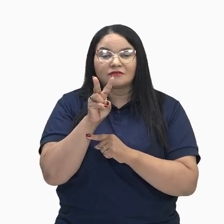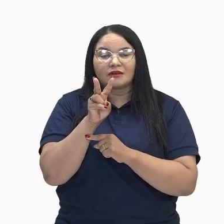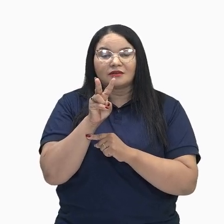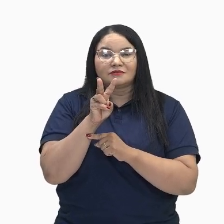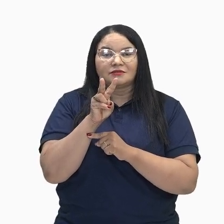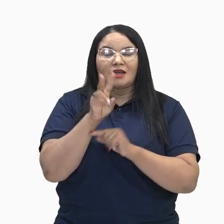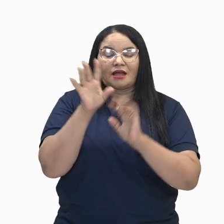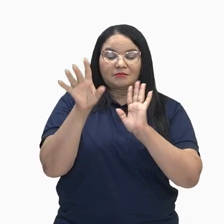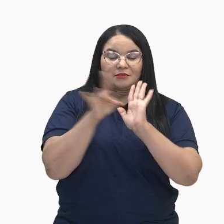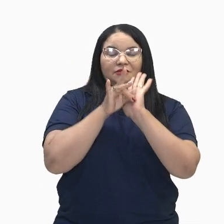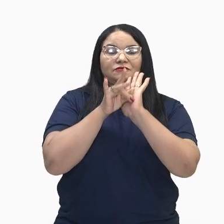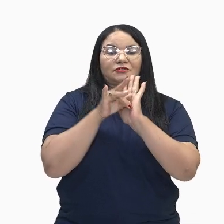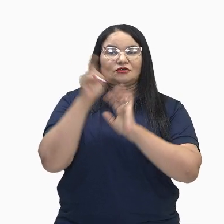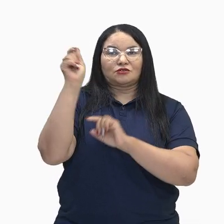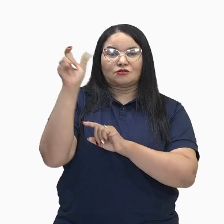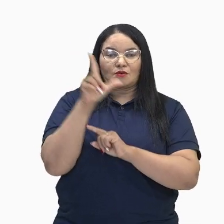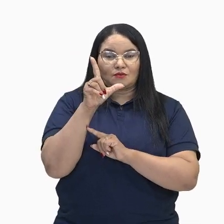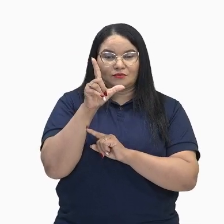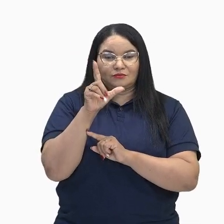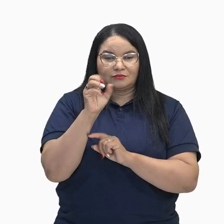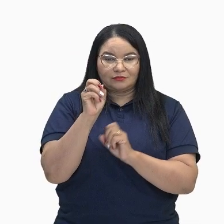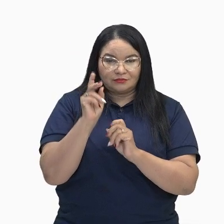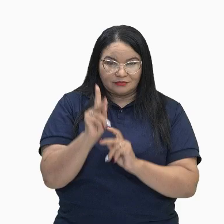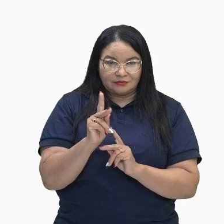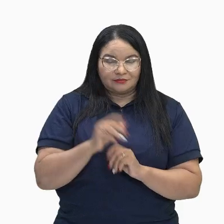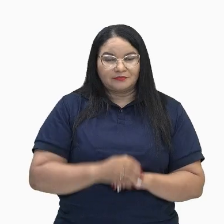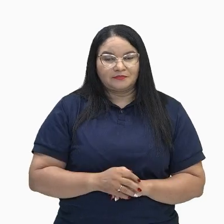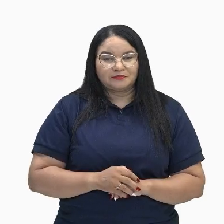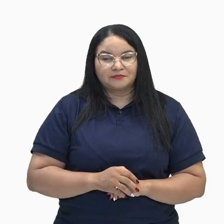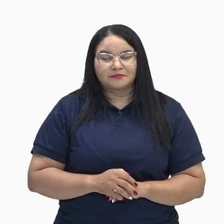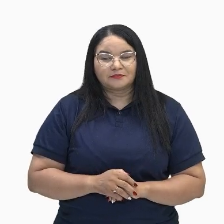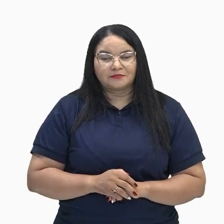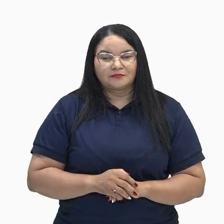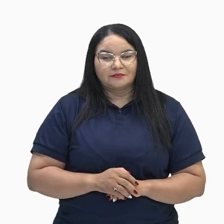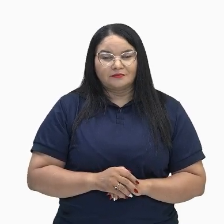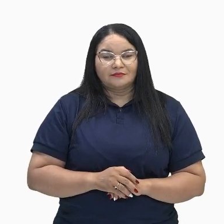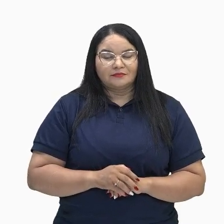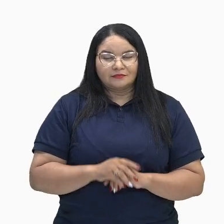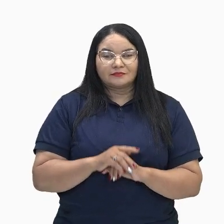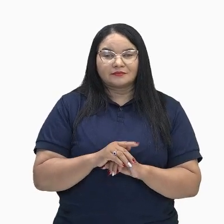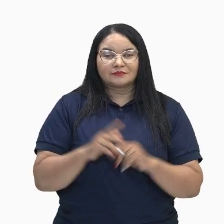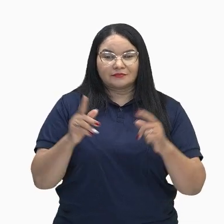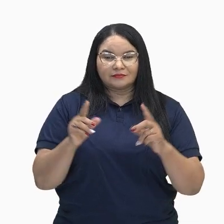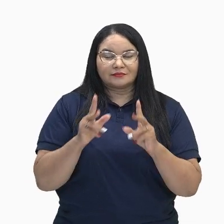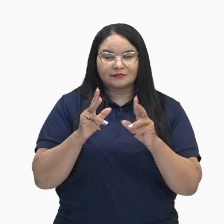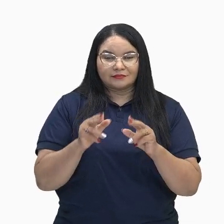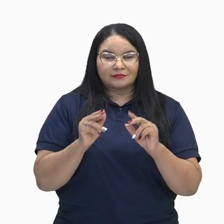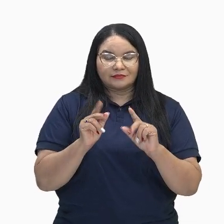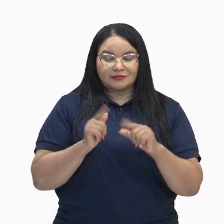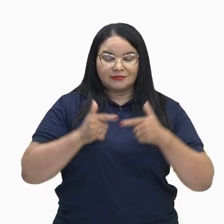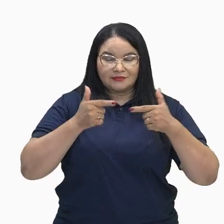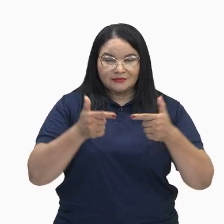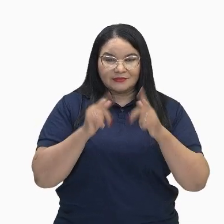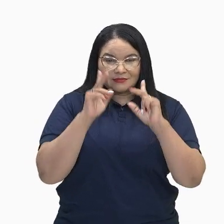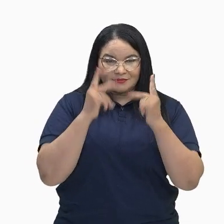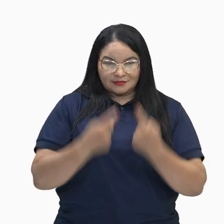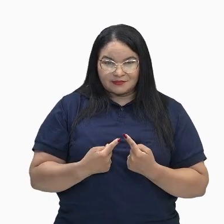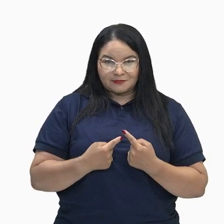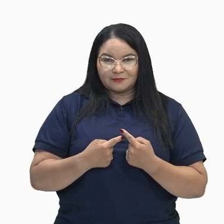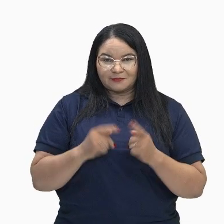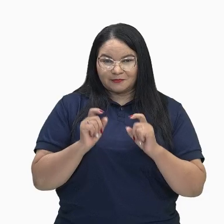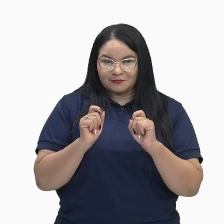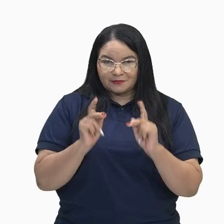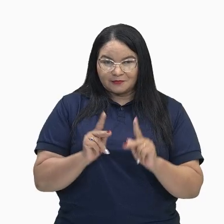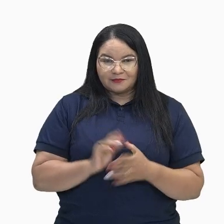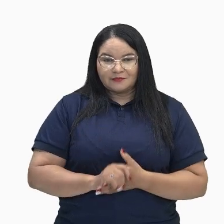sol. Ou seja, o sol está sendo personificado com ações humanas de observar e de ser curioso.